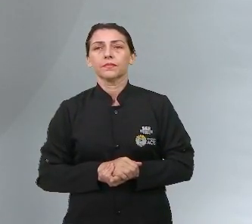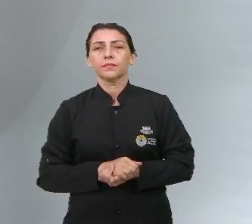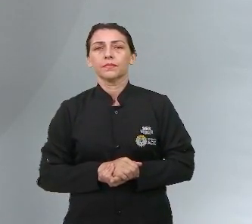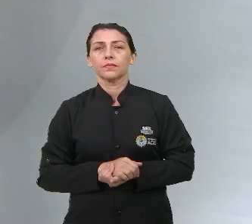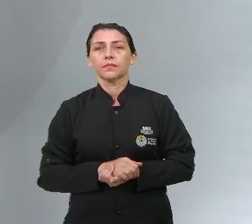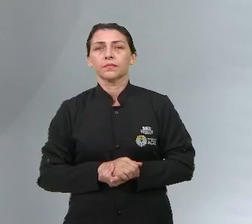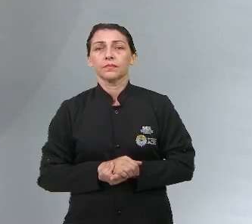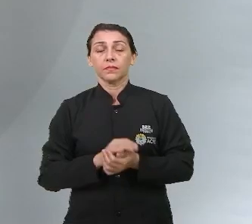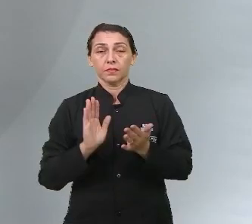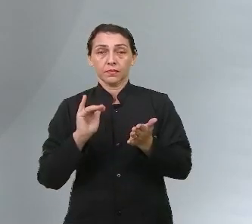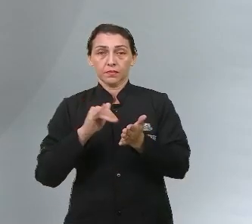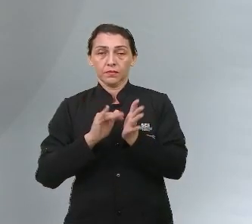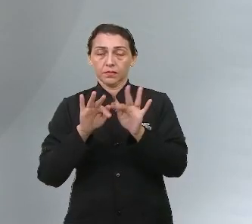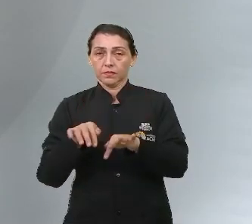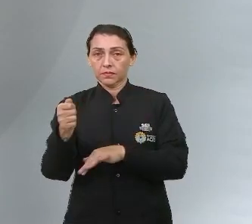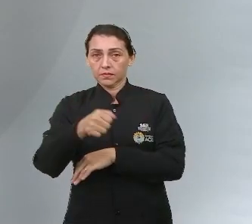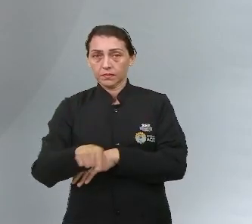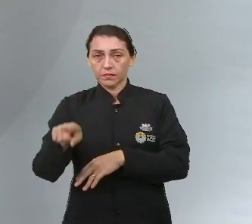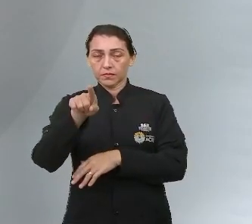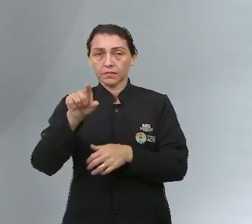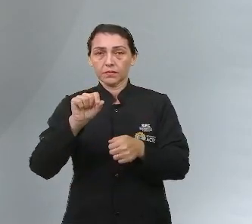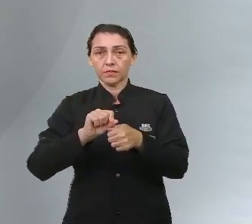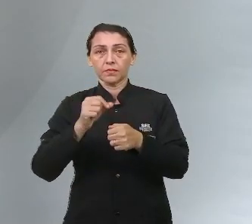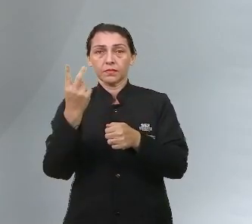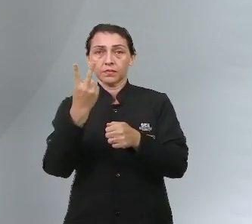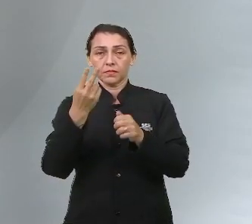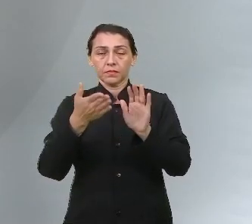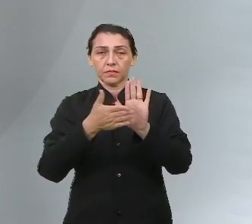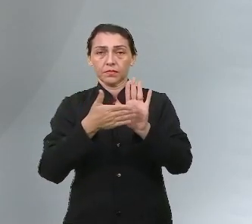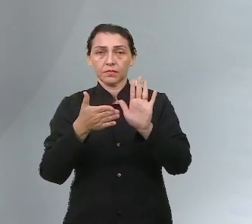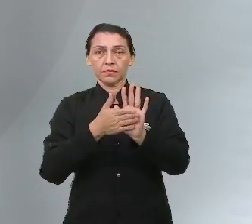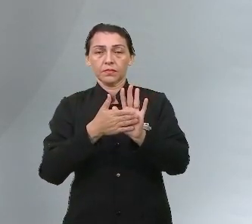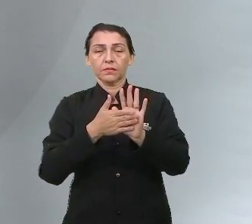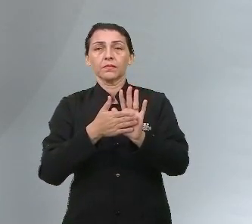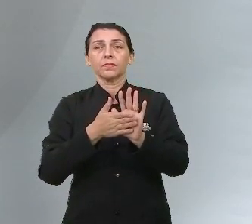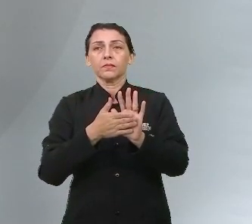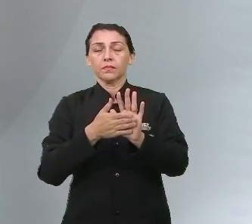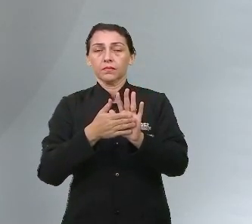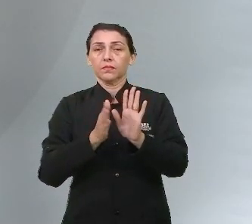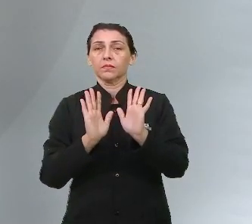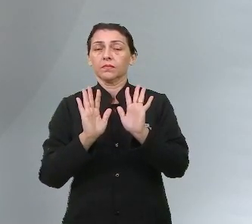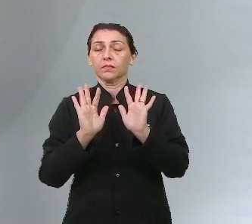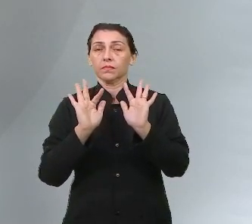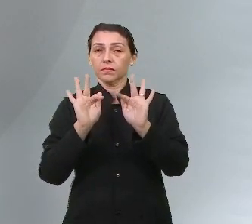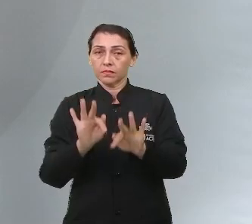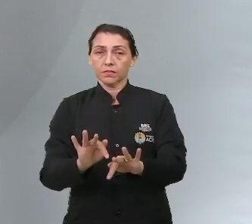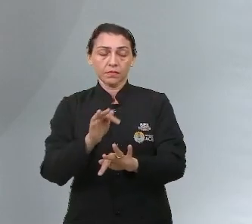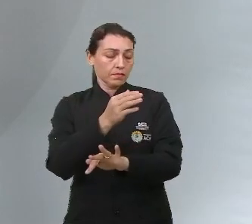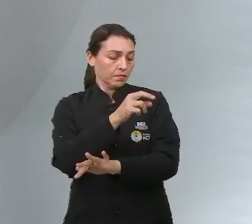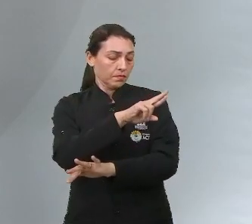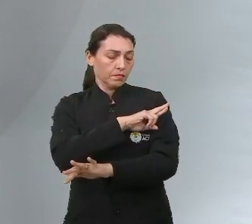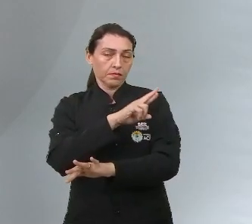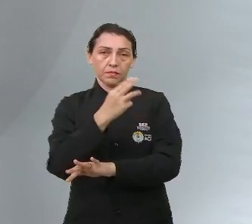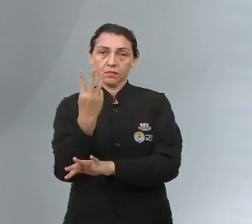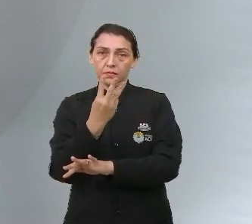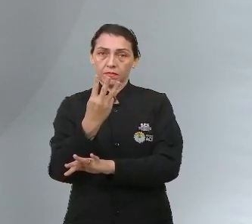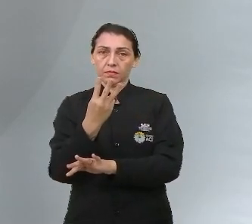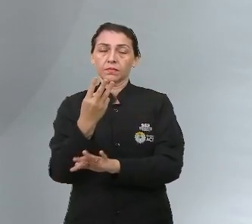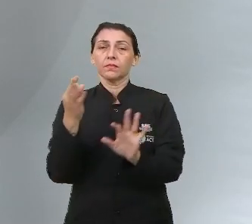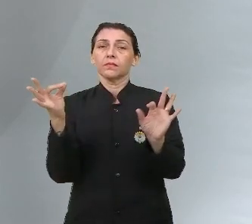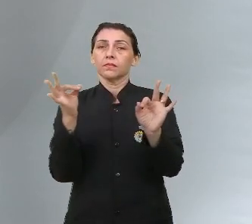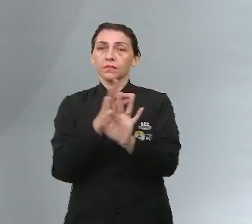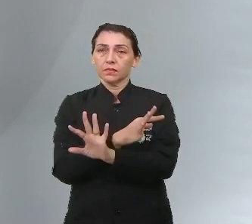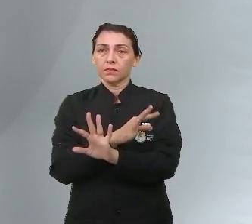Quando vai para a conclusão, não precisa fazer 2 propostas completas para você fechar a 3. Se você tiver uma